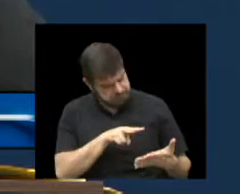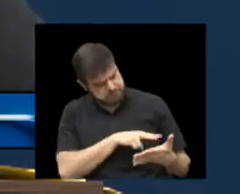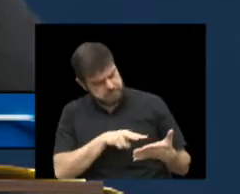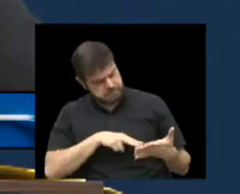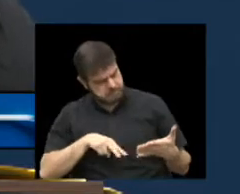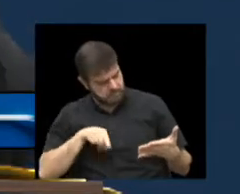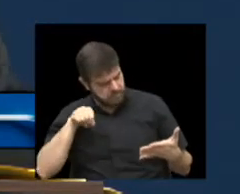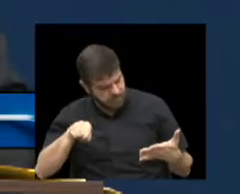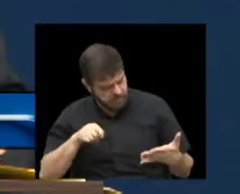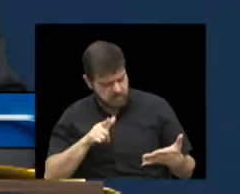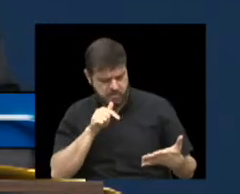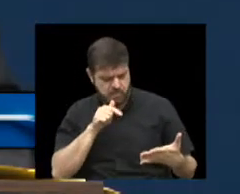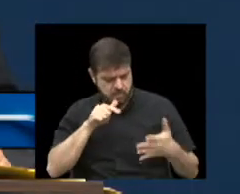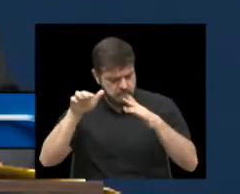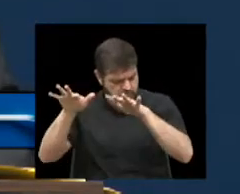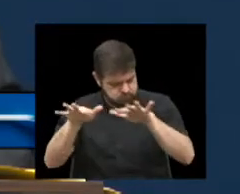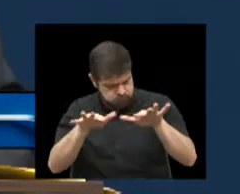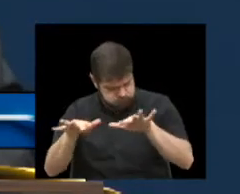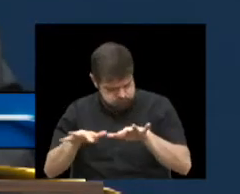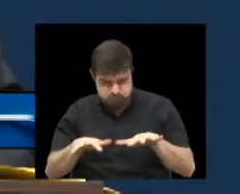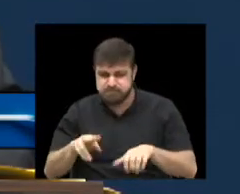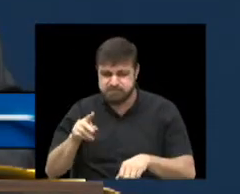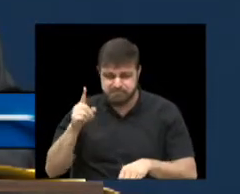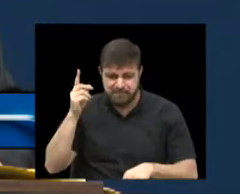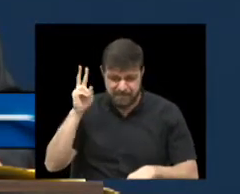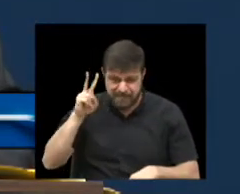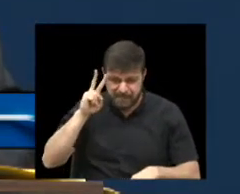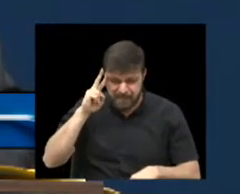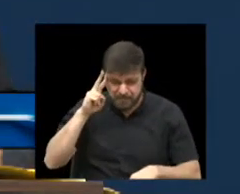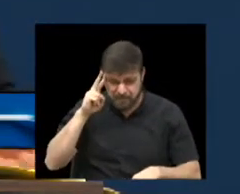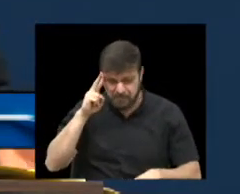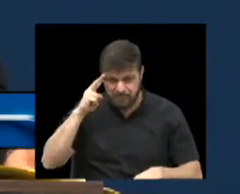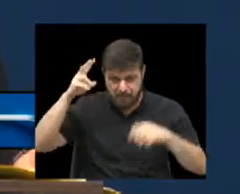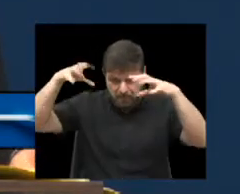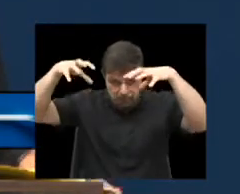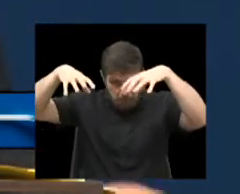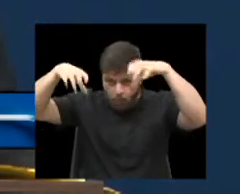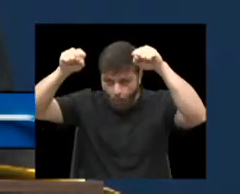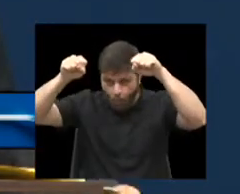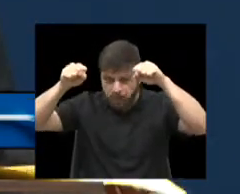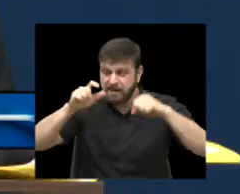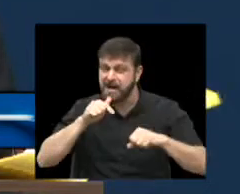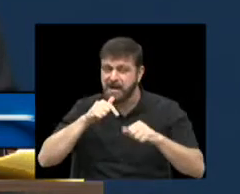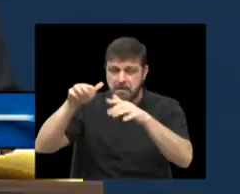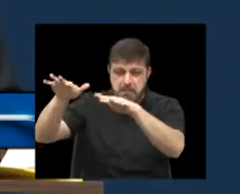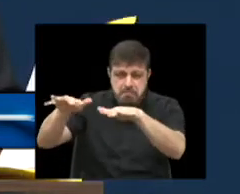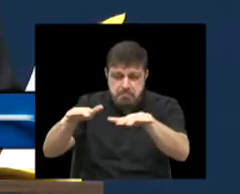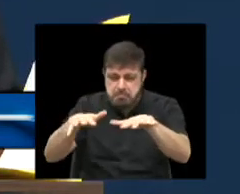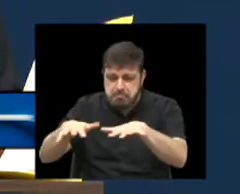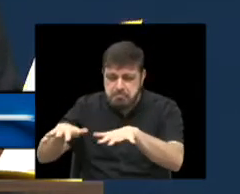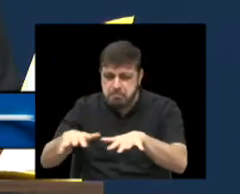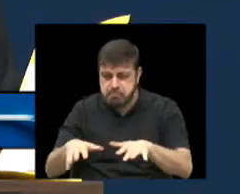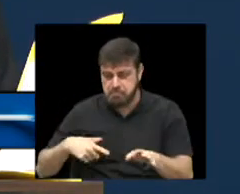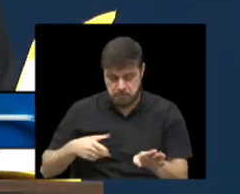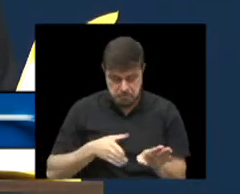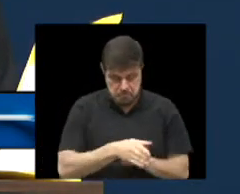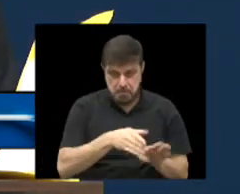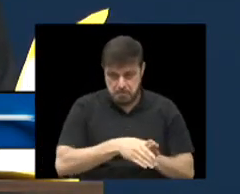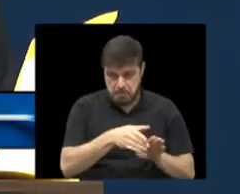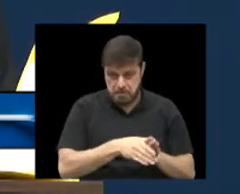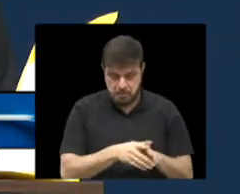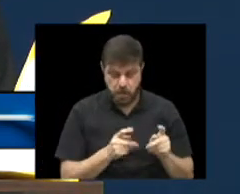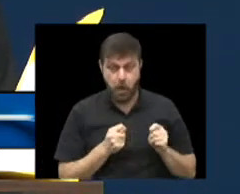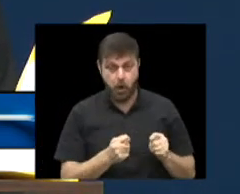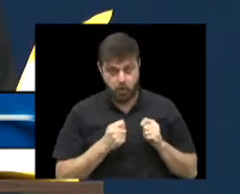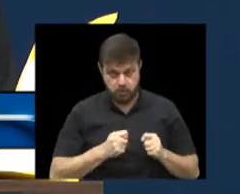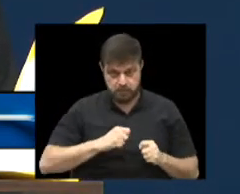desde a crise hídrica aumentou um pouco aí a intensidade da publicidade institucional, né? Me informa isso, fala